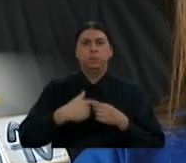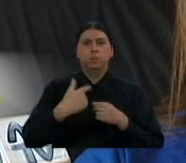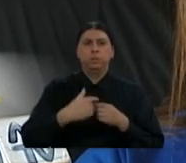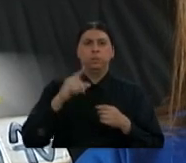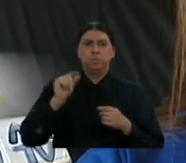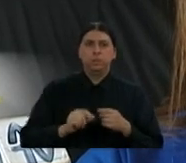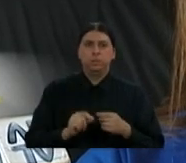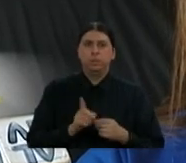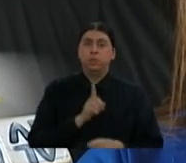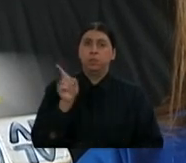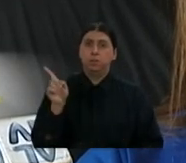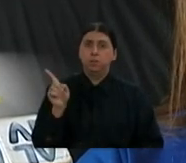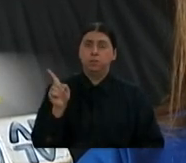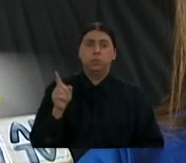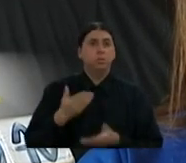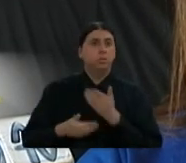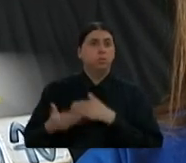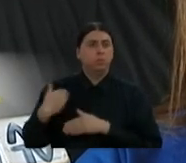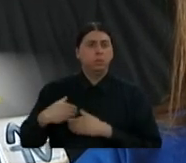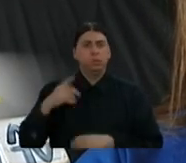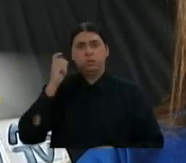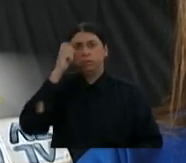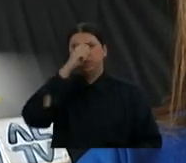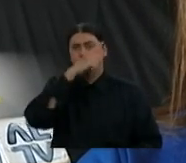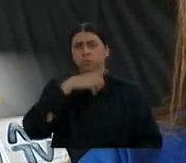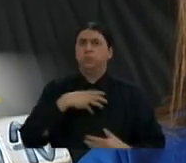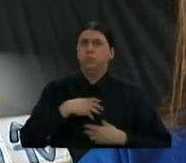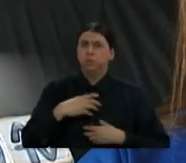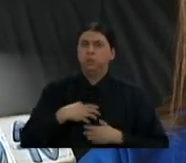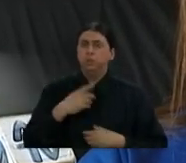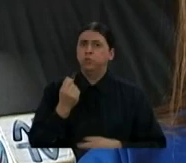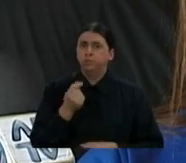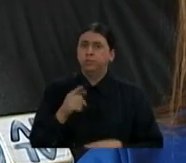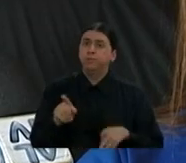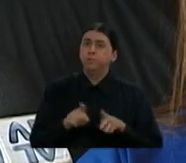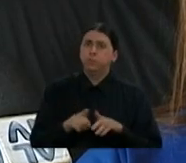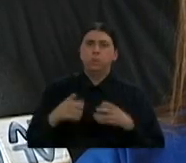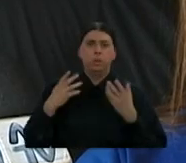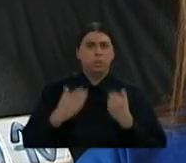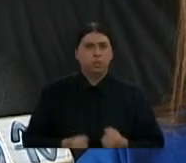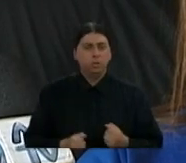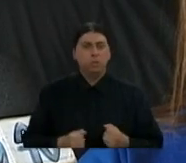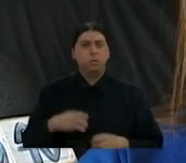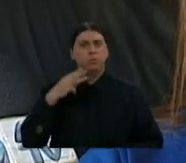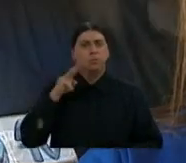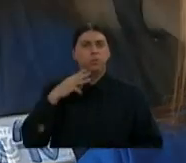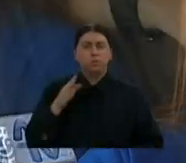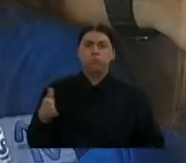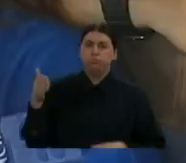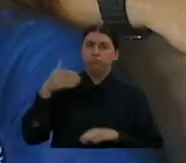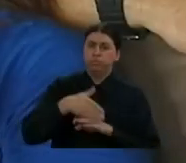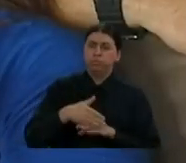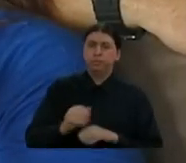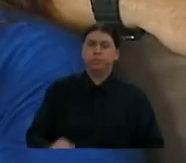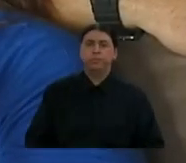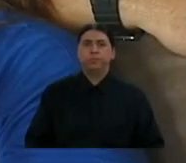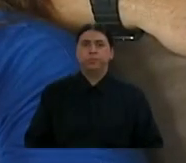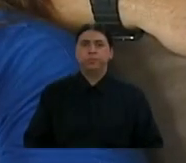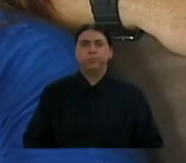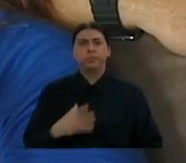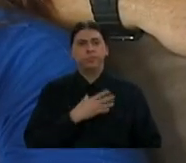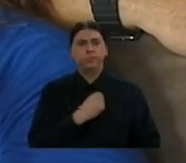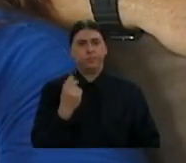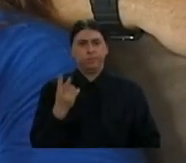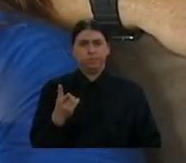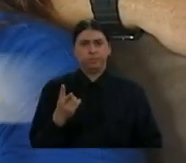e tava difícil as opções lá ea gente aceitou um som que eu tinha dois filhos né